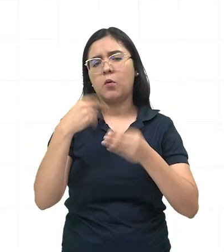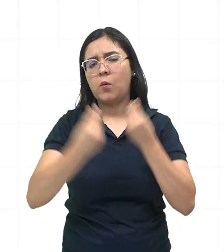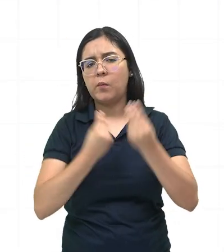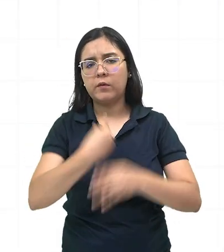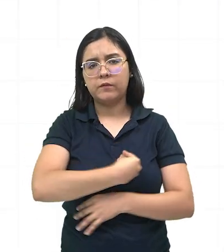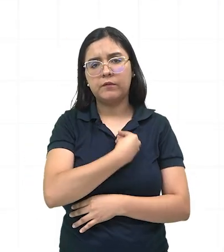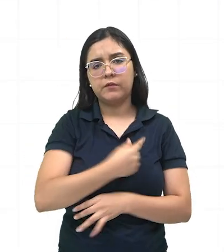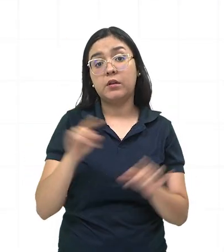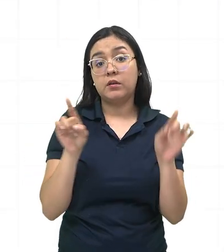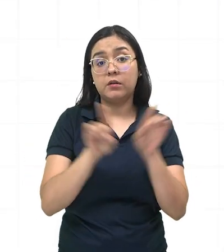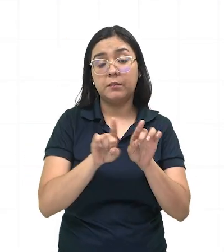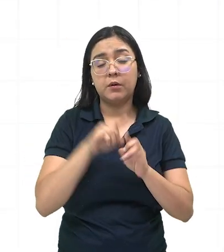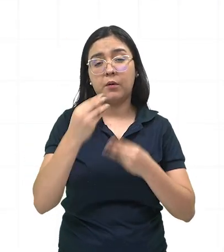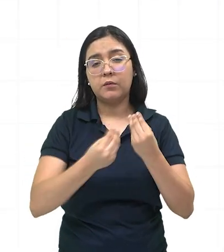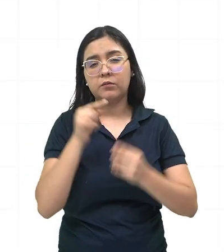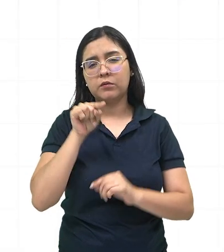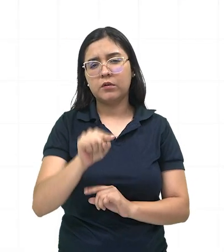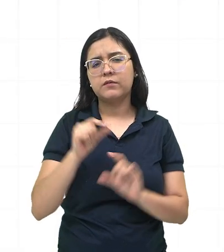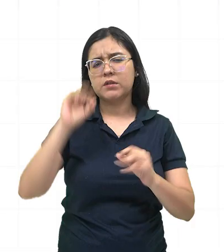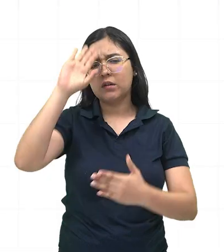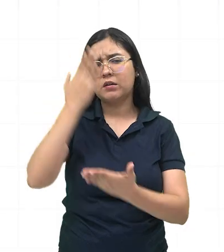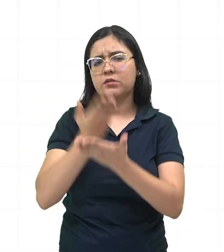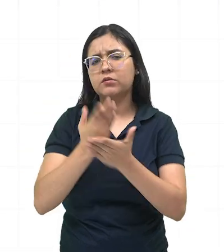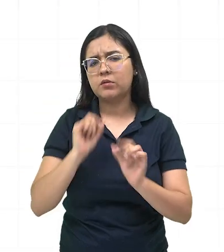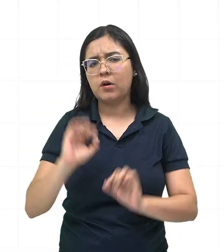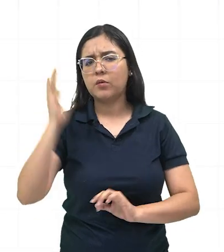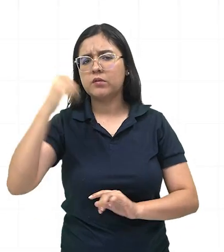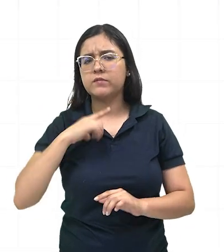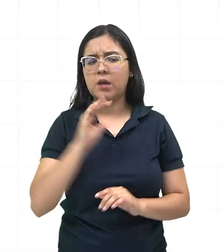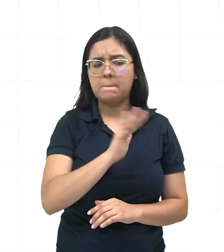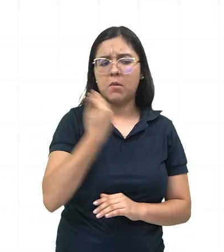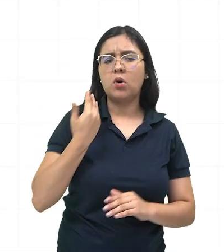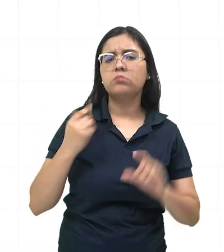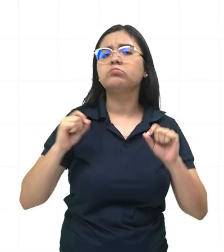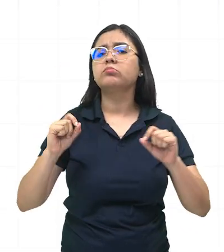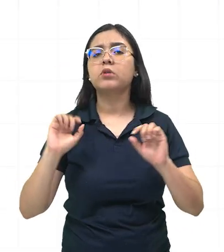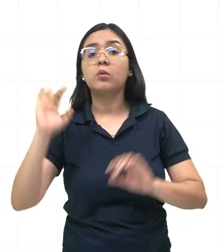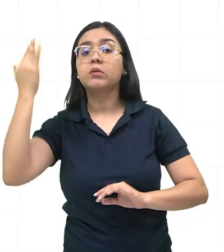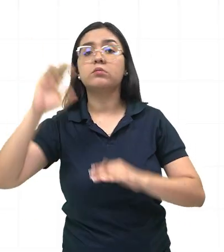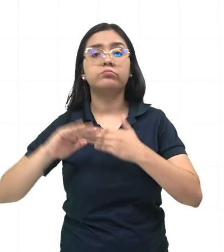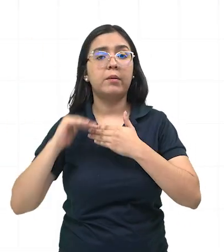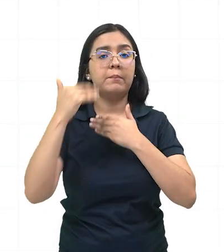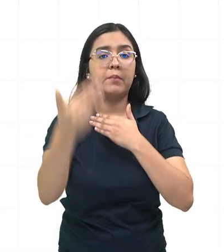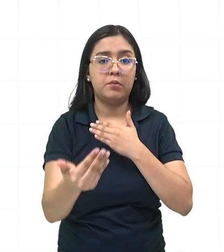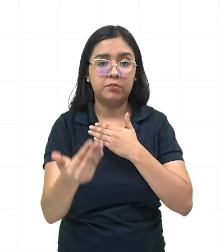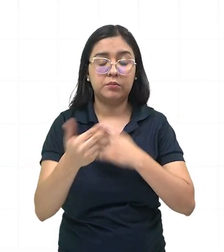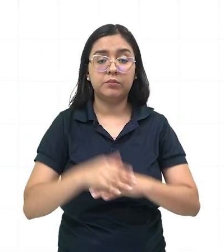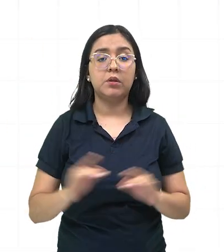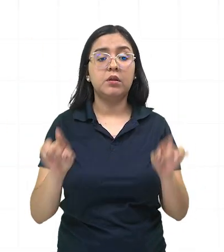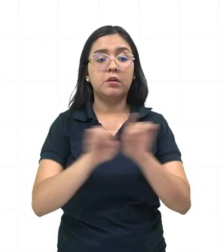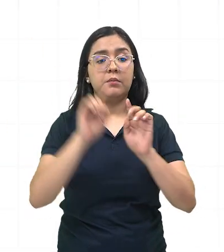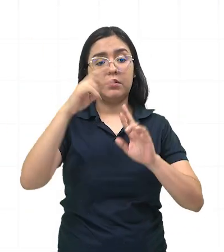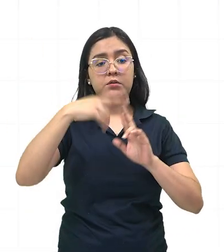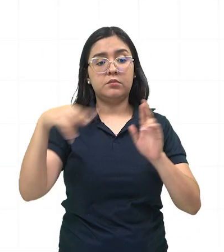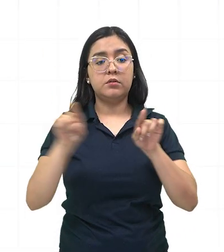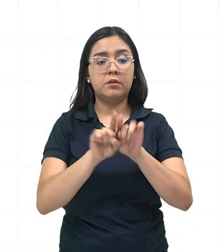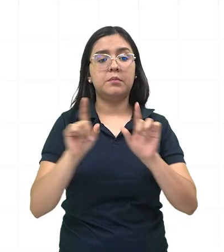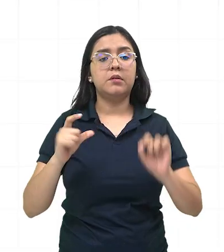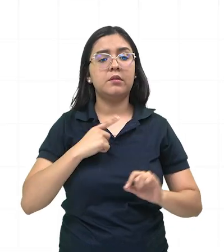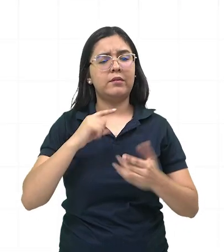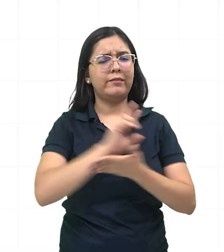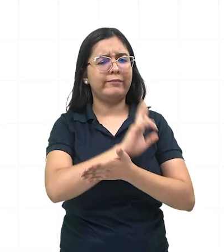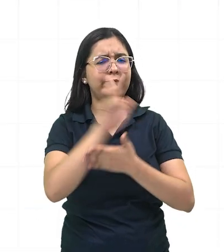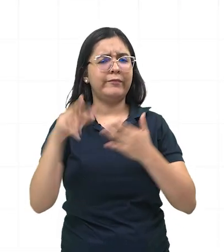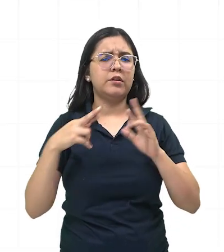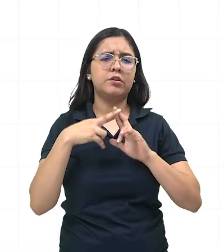vida? E o que você acredita que acontece após a morte? As religiões elas oferecem